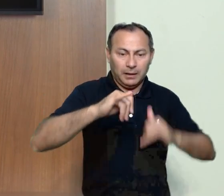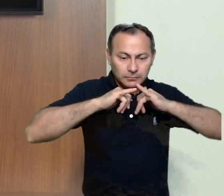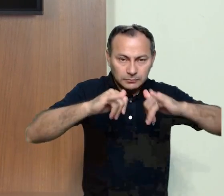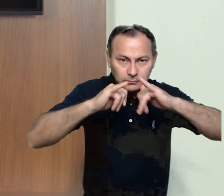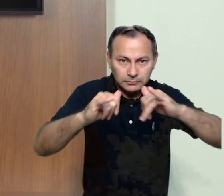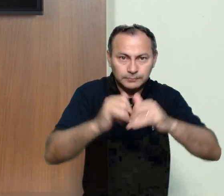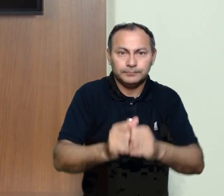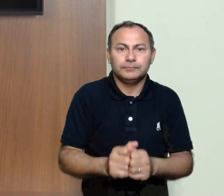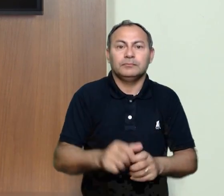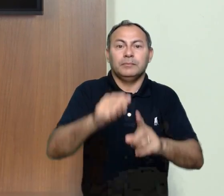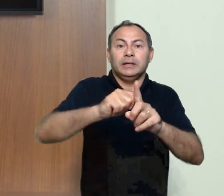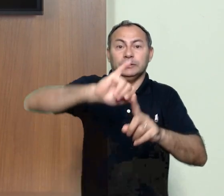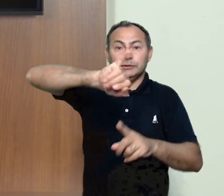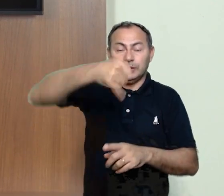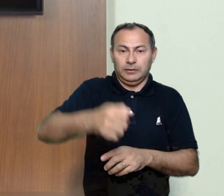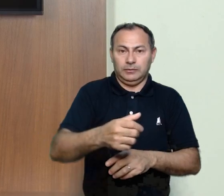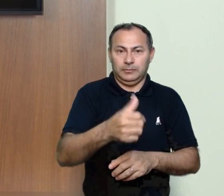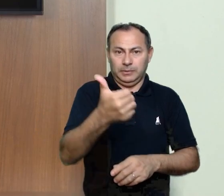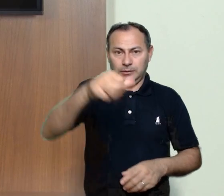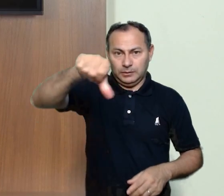anunciou que em janeiro de